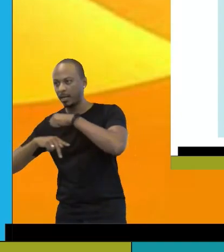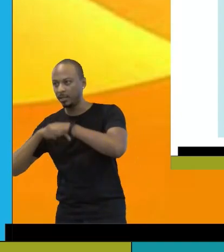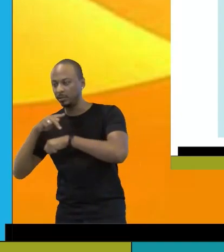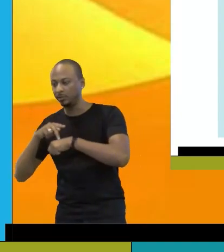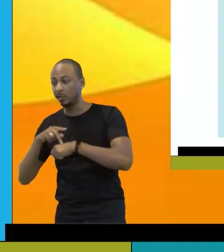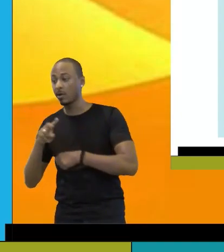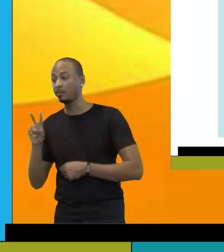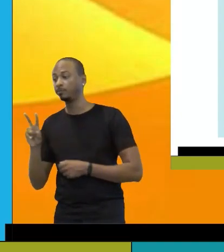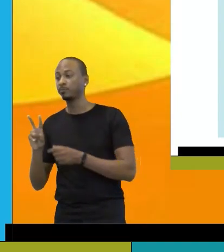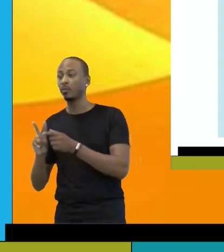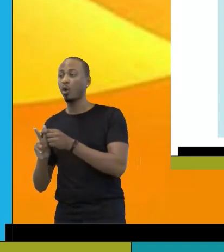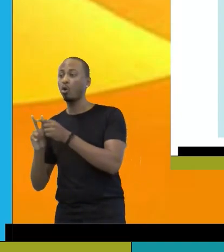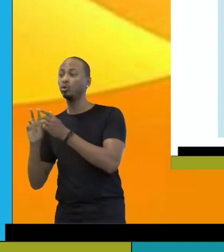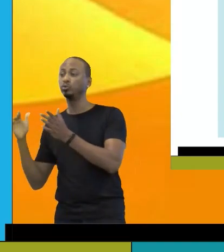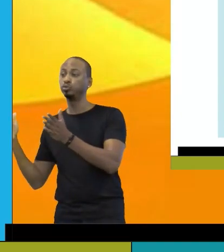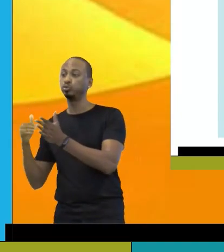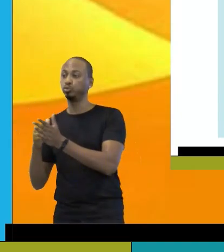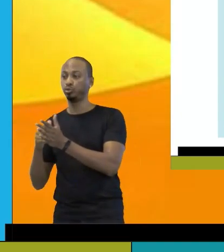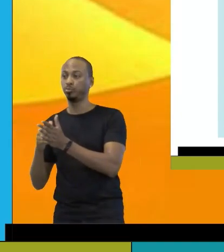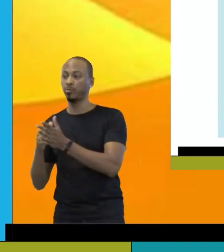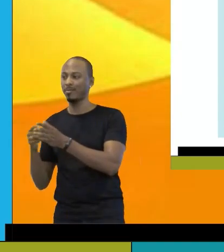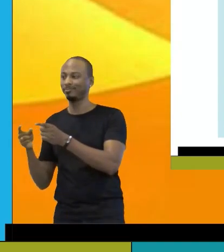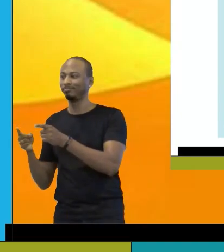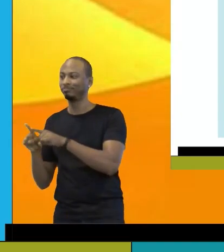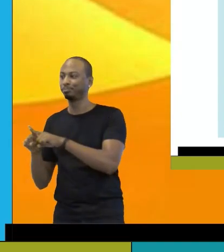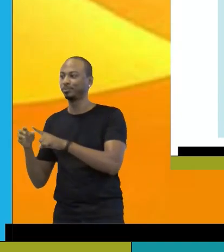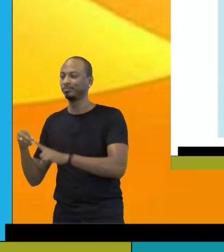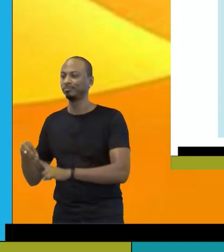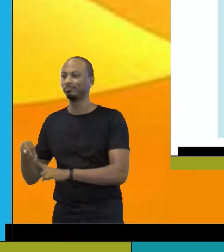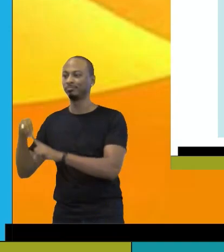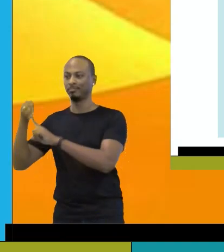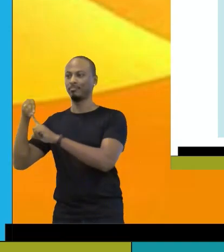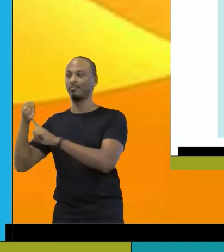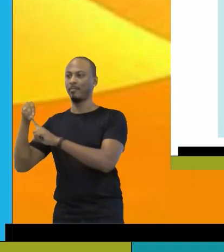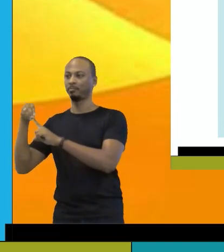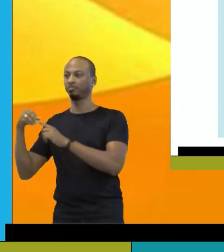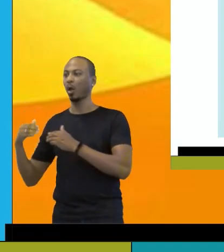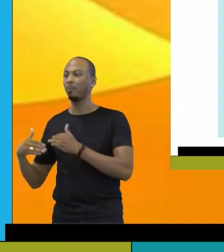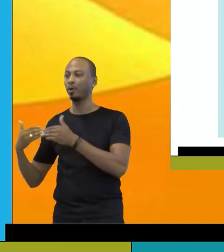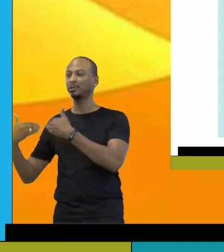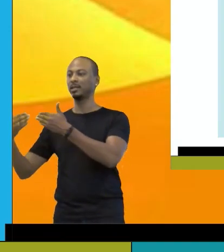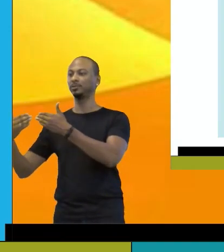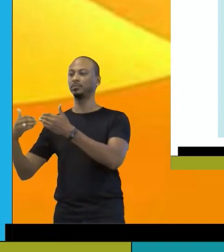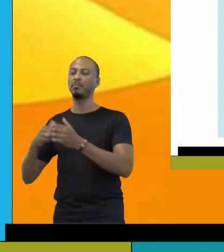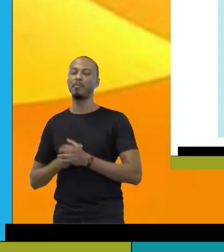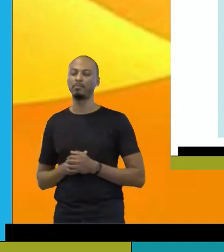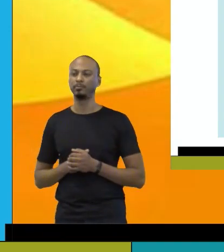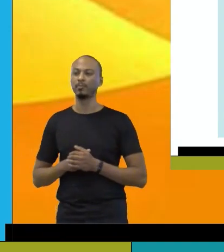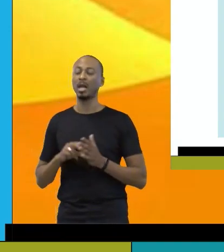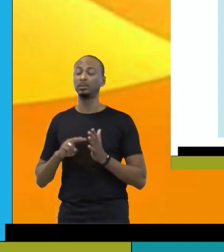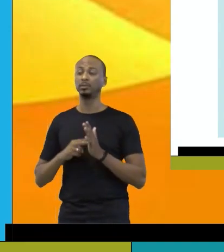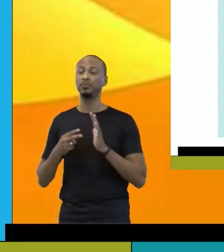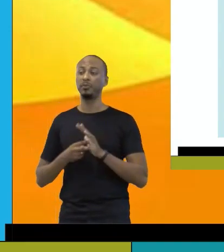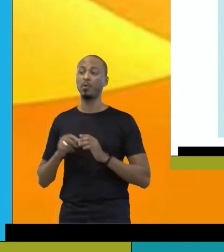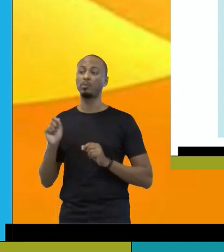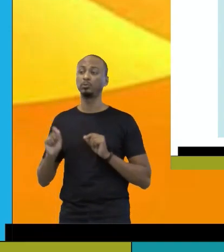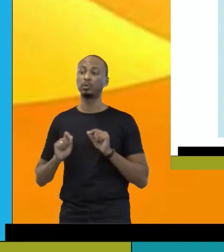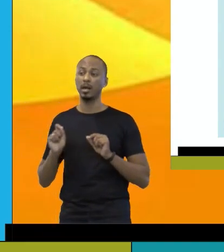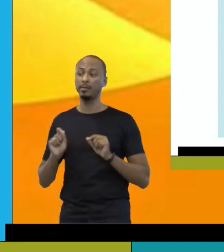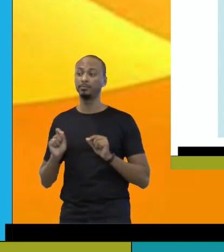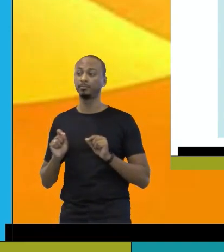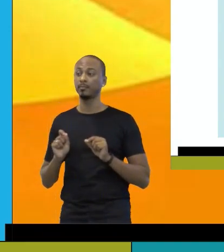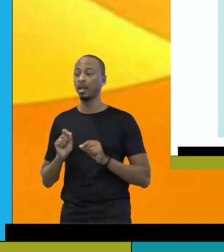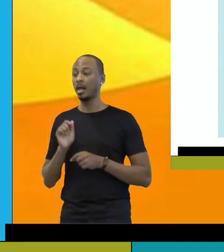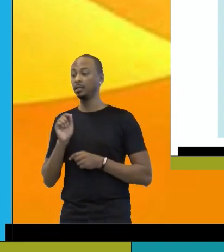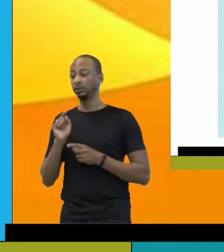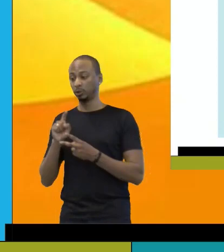atravessarem um processo de unificação. E sabe o que isso quer dizer? Isso quer dizer que Itália e